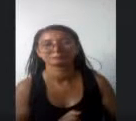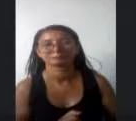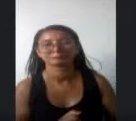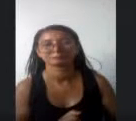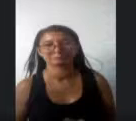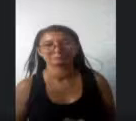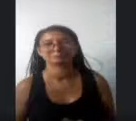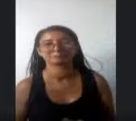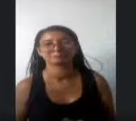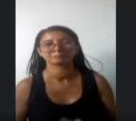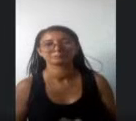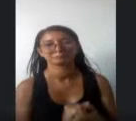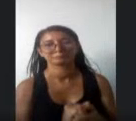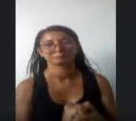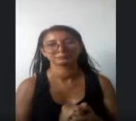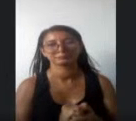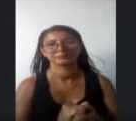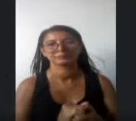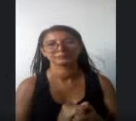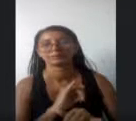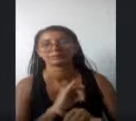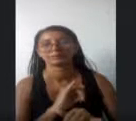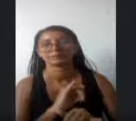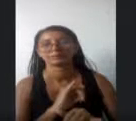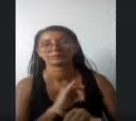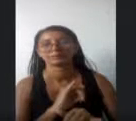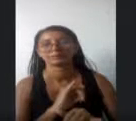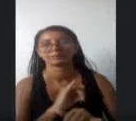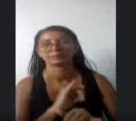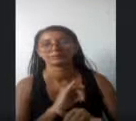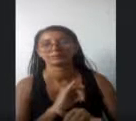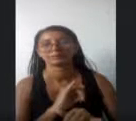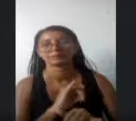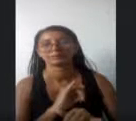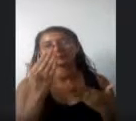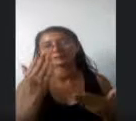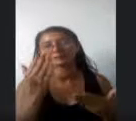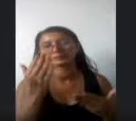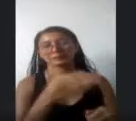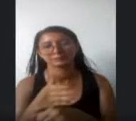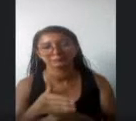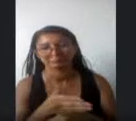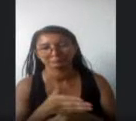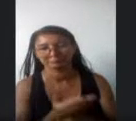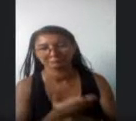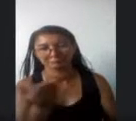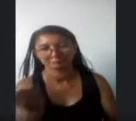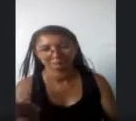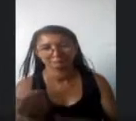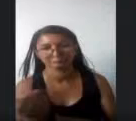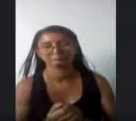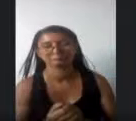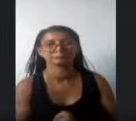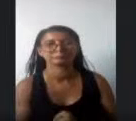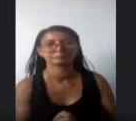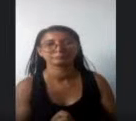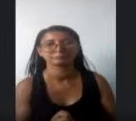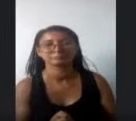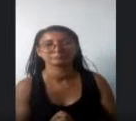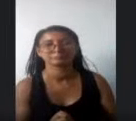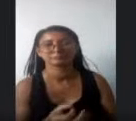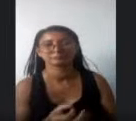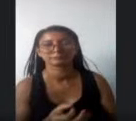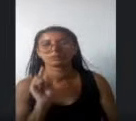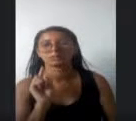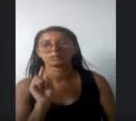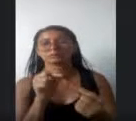já falando e já me despedindo, né, agradecendo demais a participação de todos, mas, assim, justamente o meu objetivo